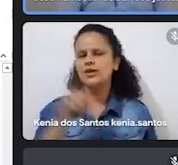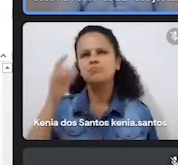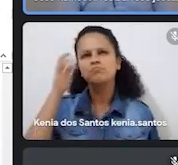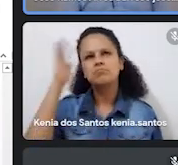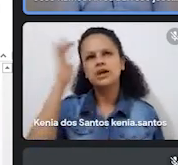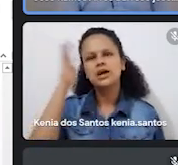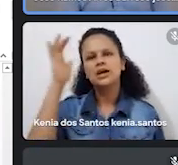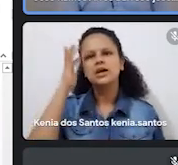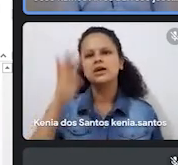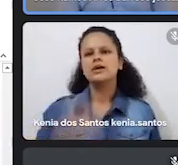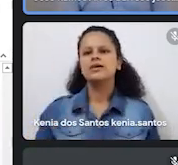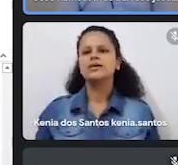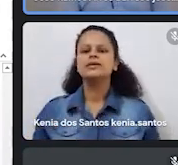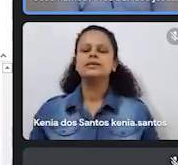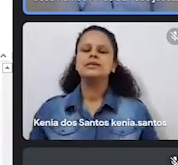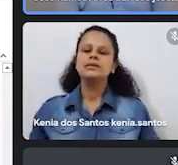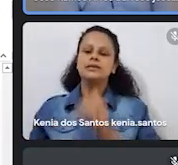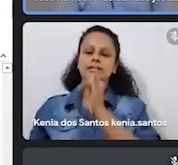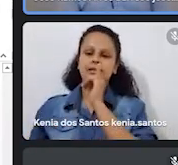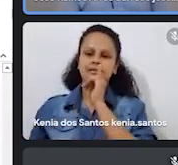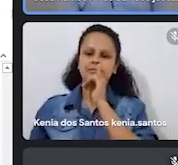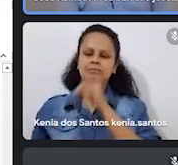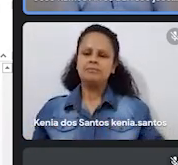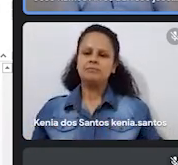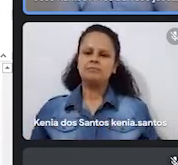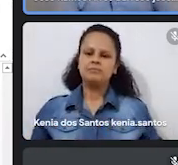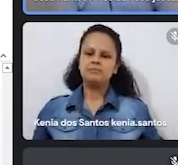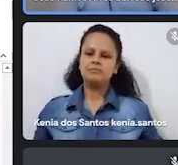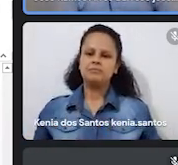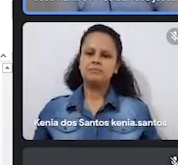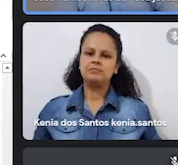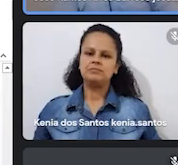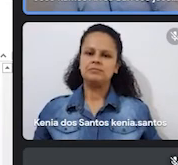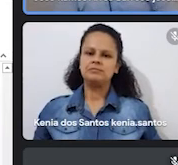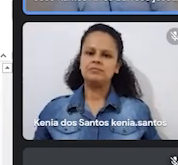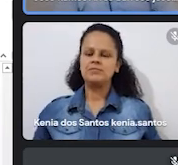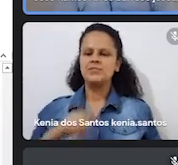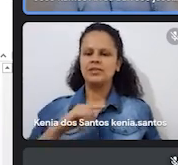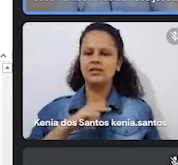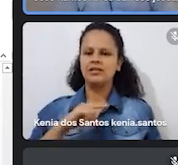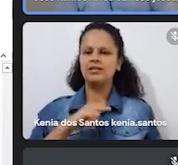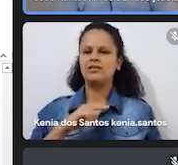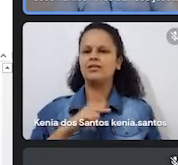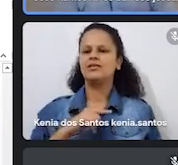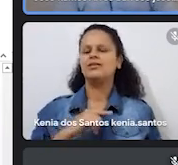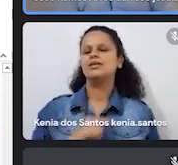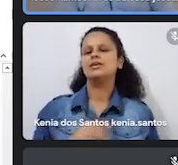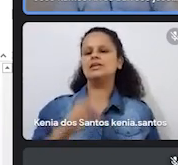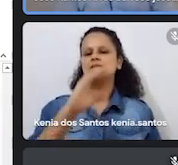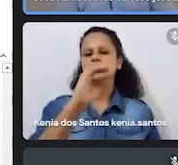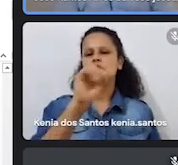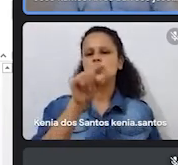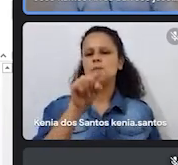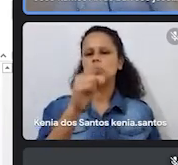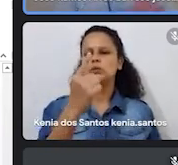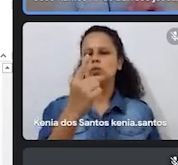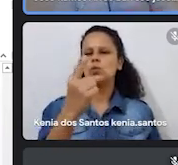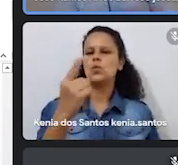pega aqui, por exemplo, uma resistência 0,1 a